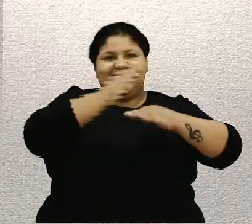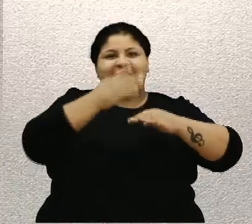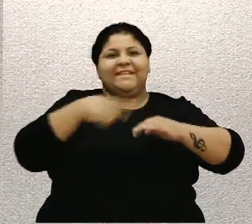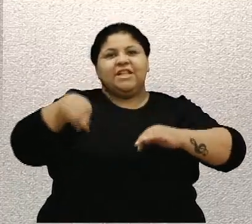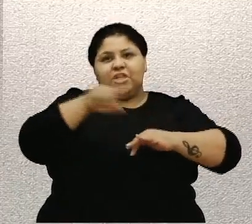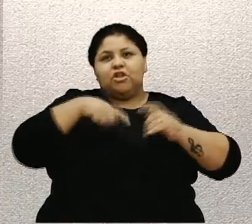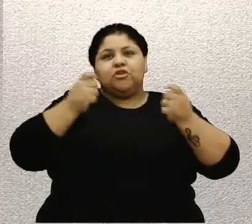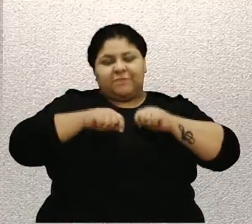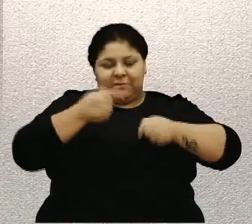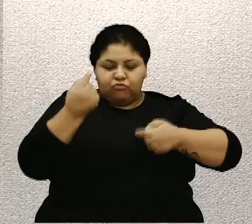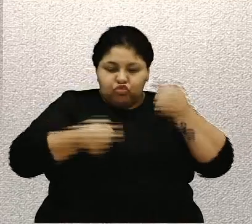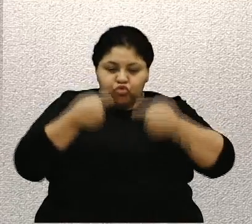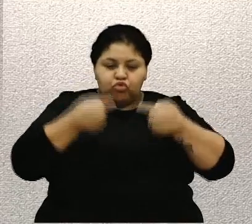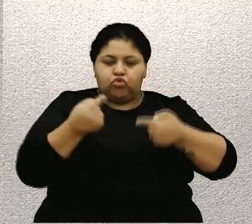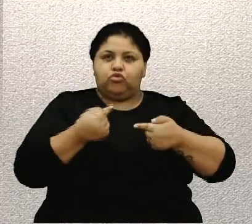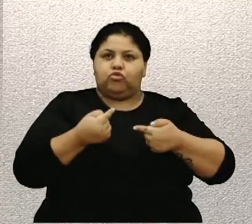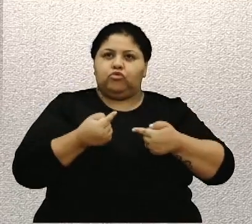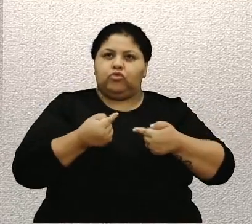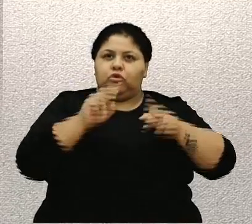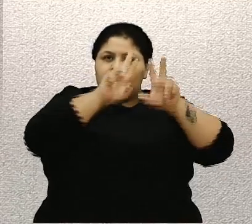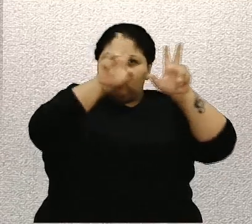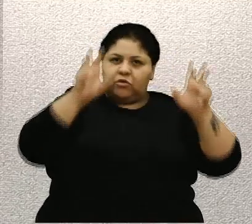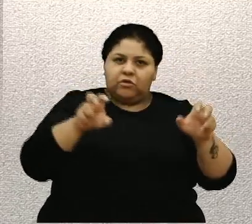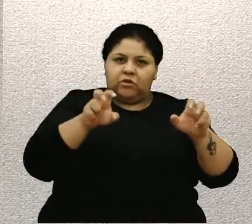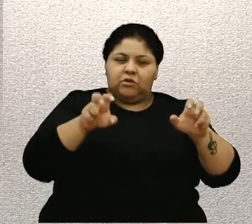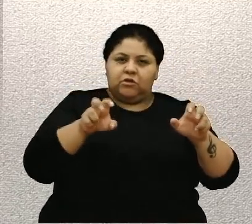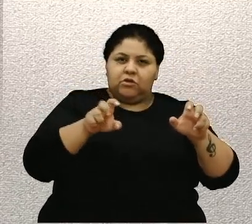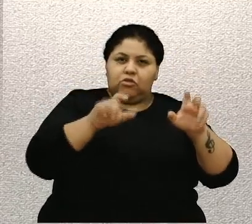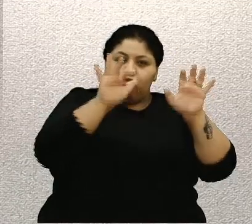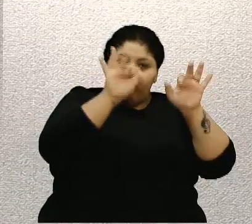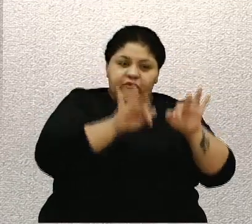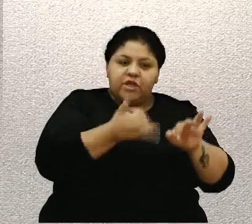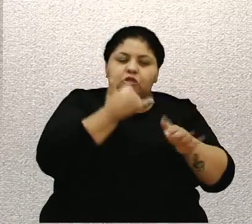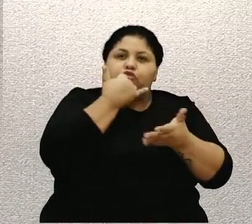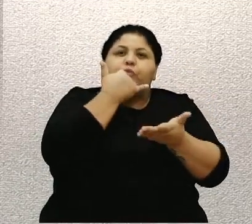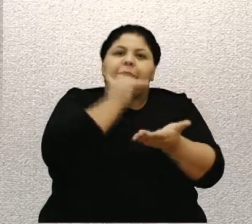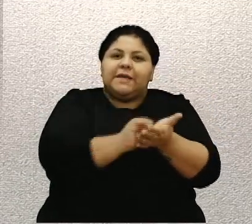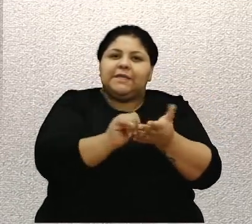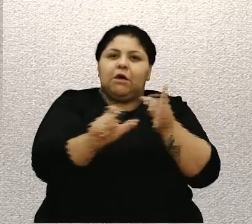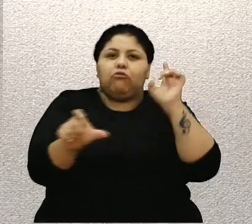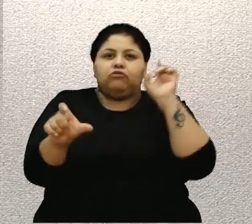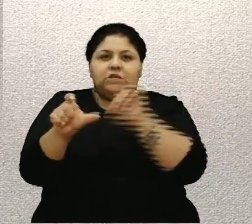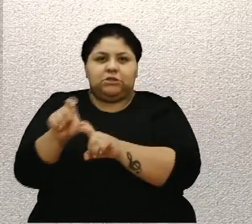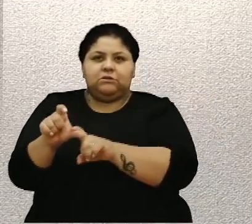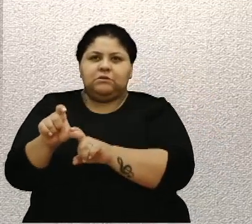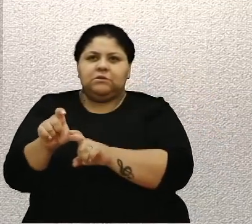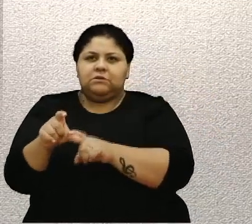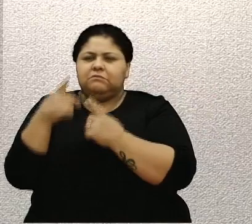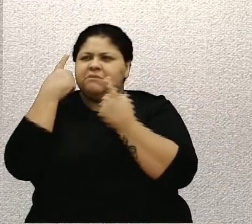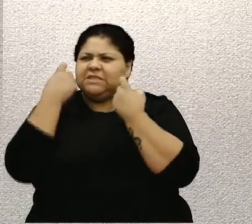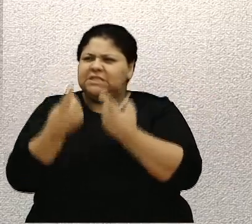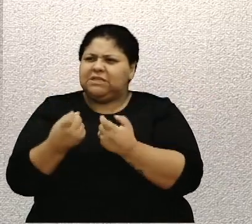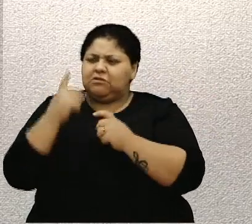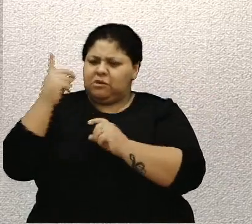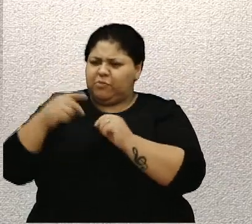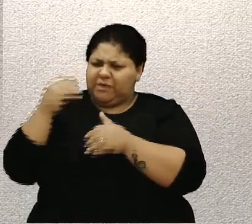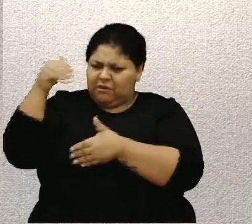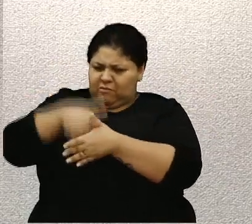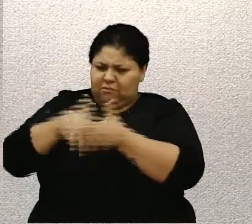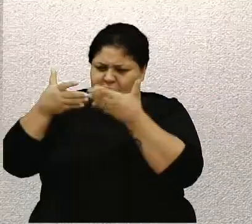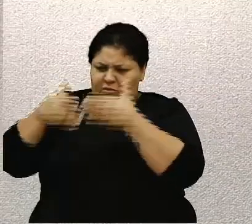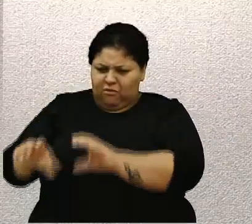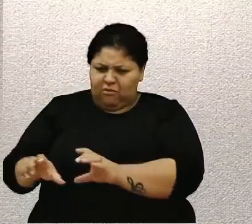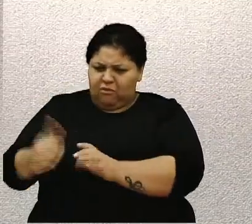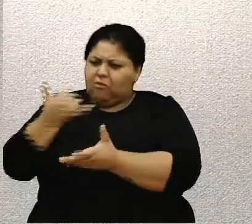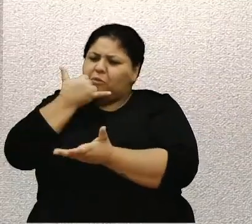imediatamente discutir esta questão da anistia da dívida. E estranha quando deputados votam contrário à anistia